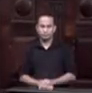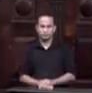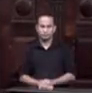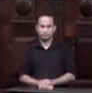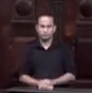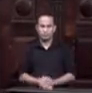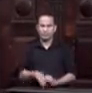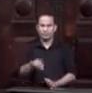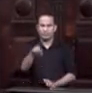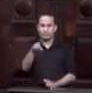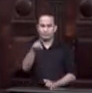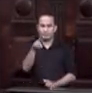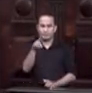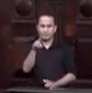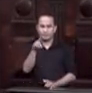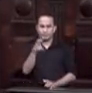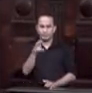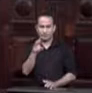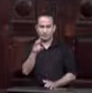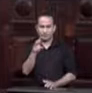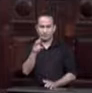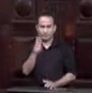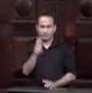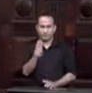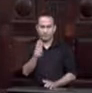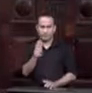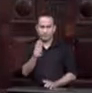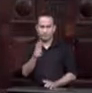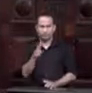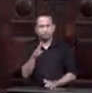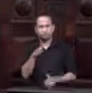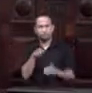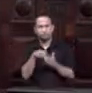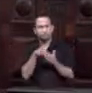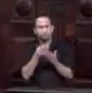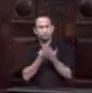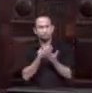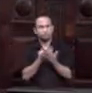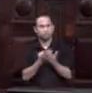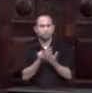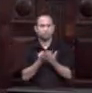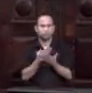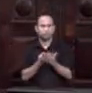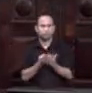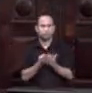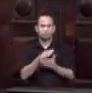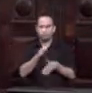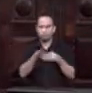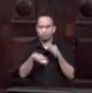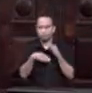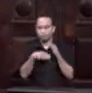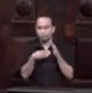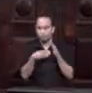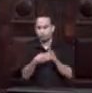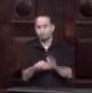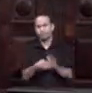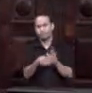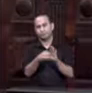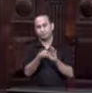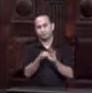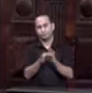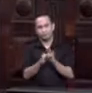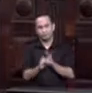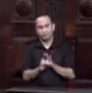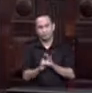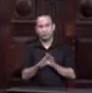O PCdoB reviu, estudou todo esse processo dessa lei. Como